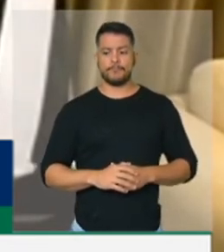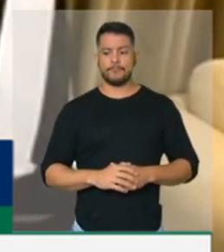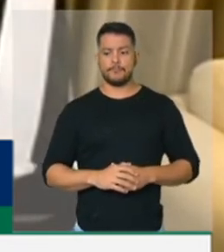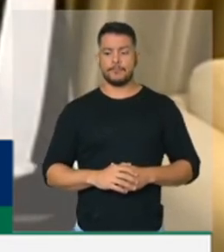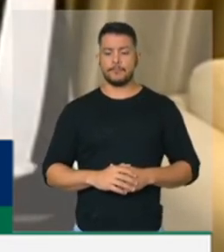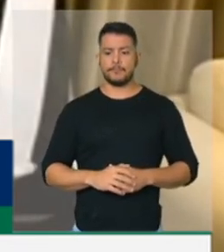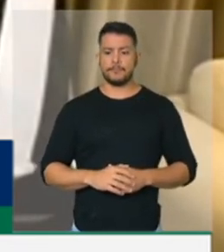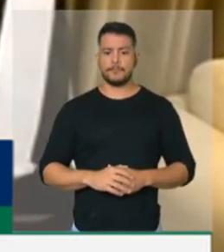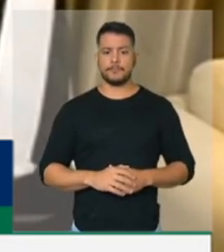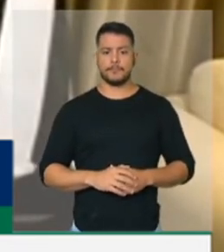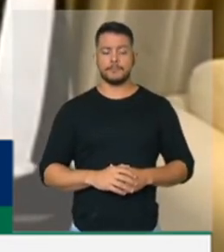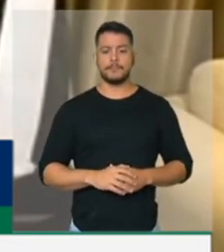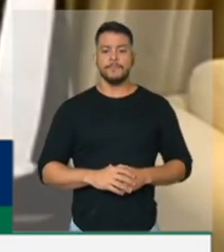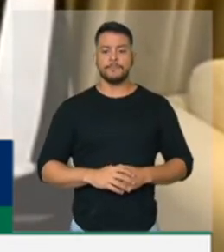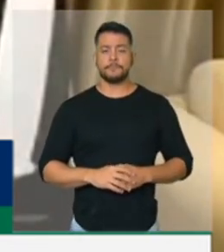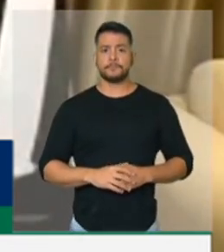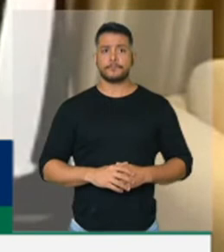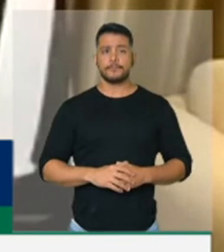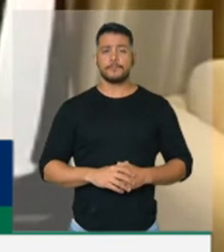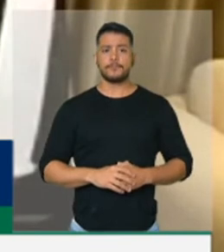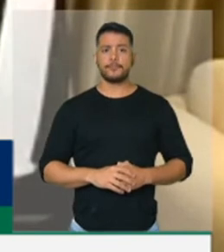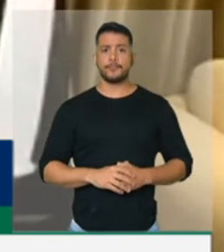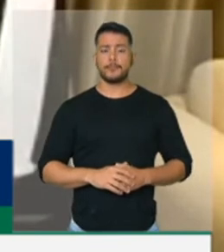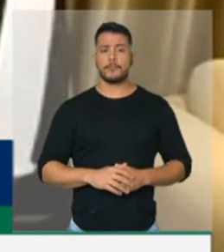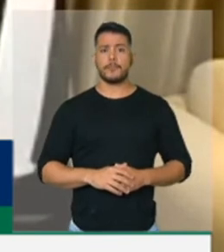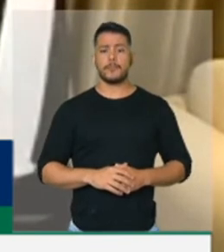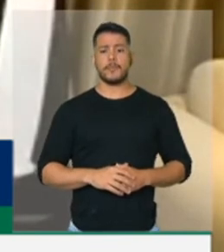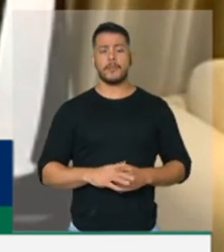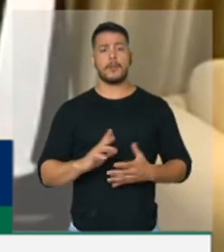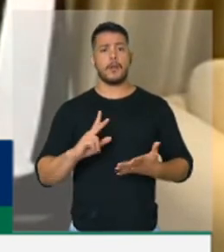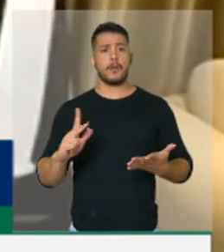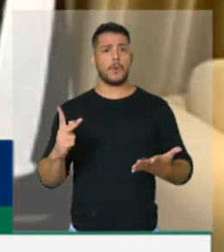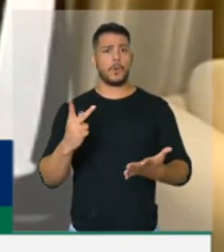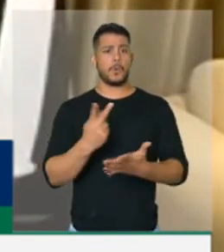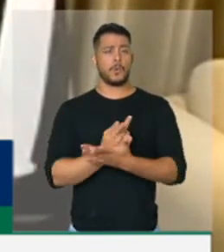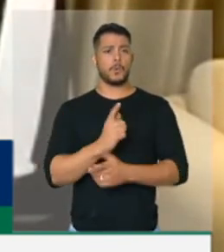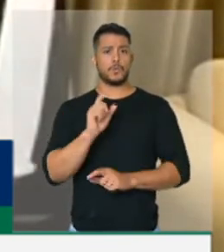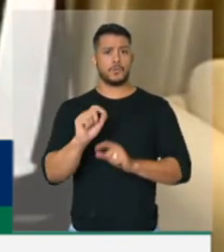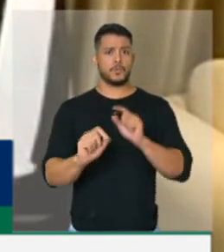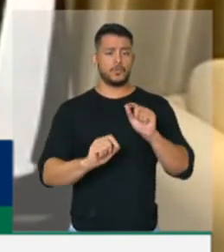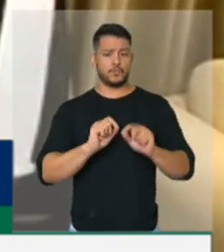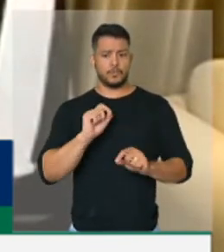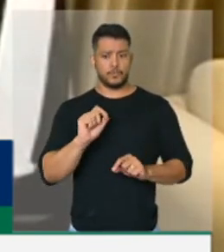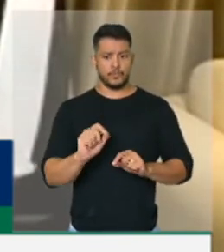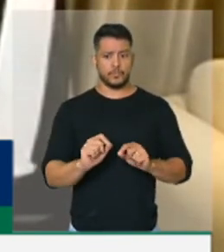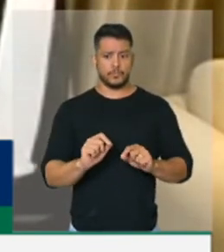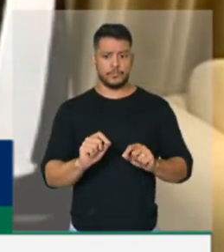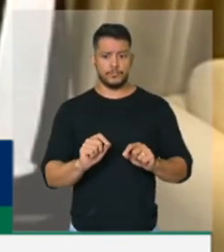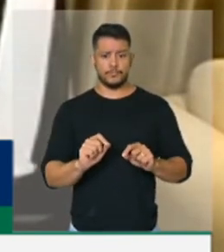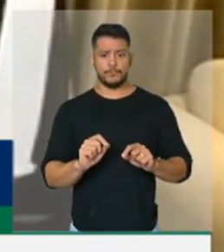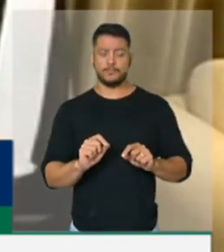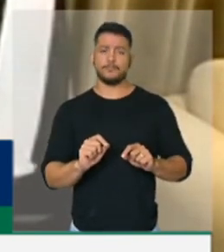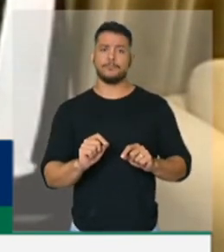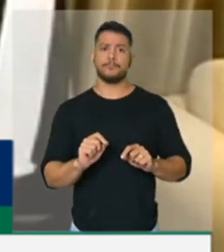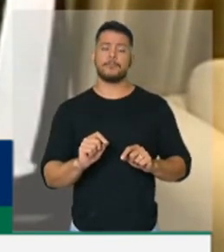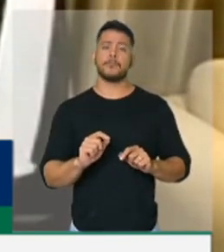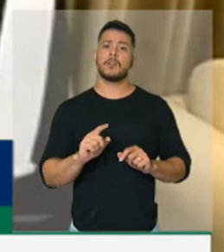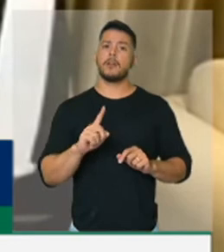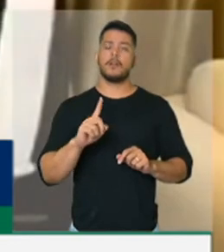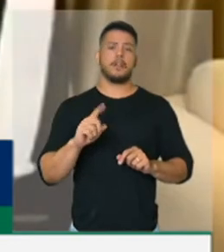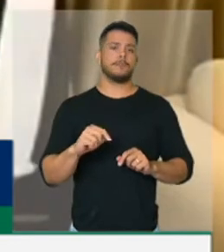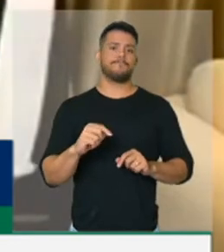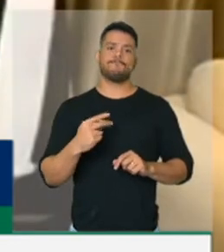ordem 423 de 2019, causa, nos exatos termos estampados na referida decisão,